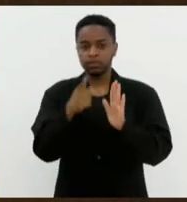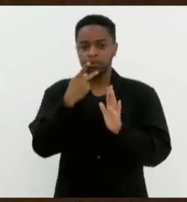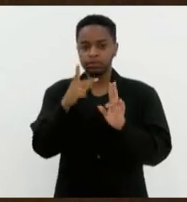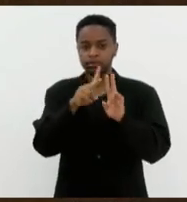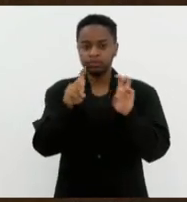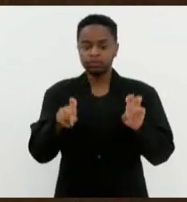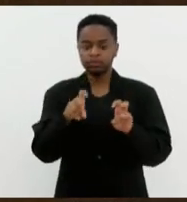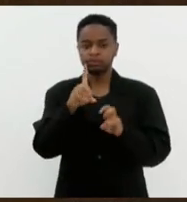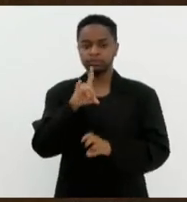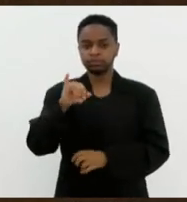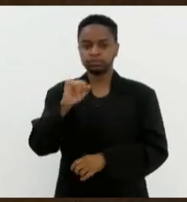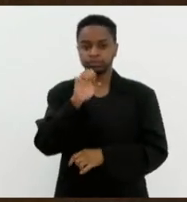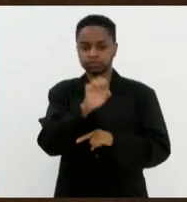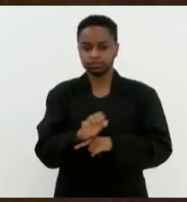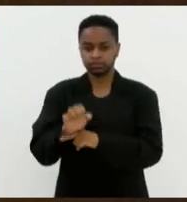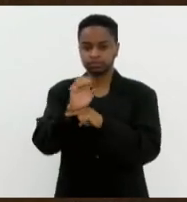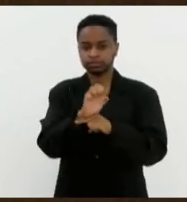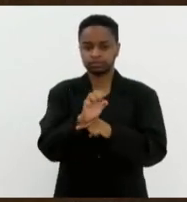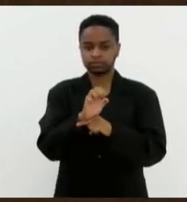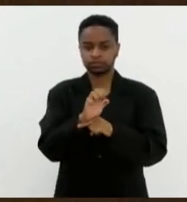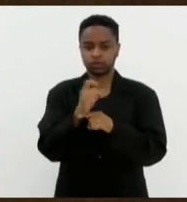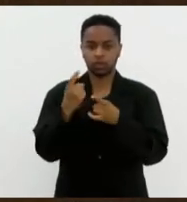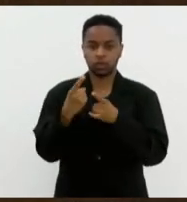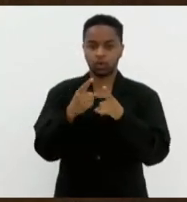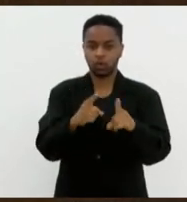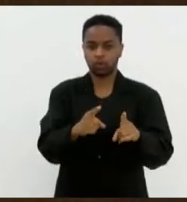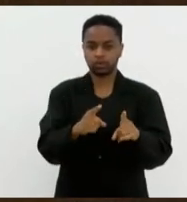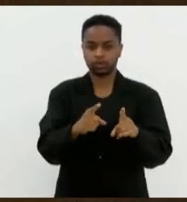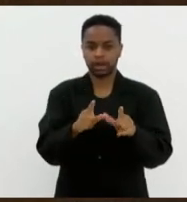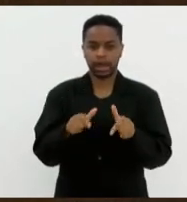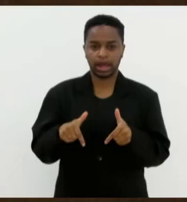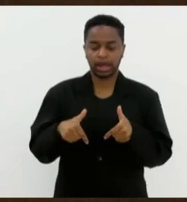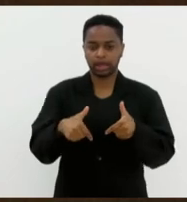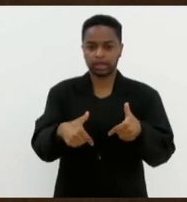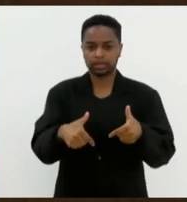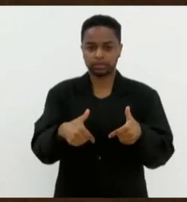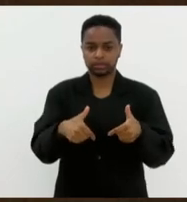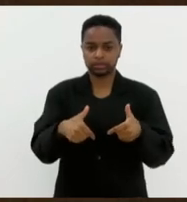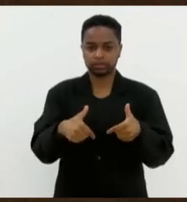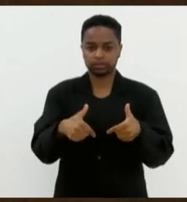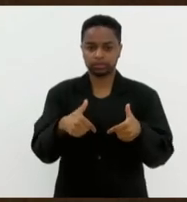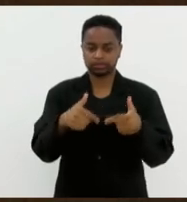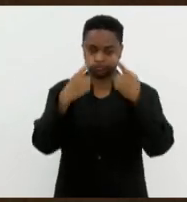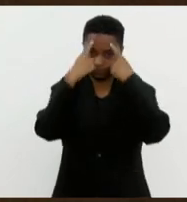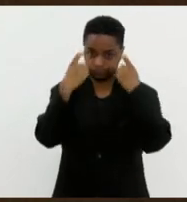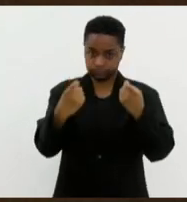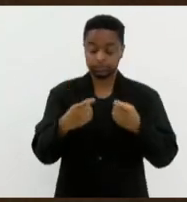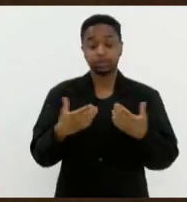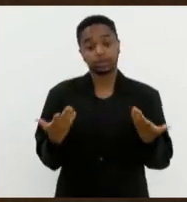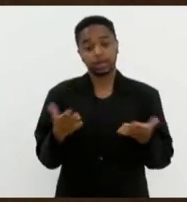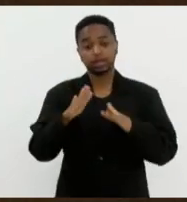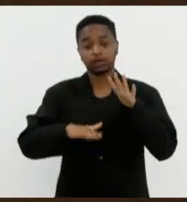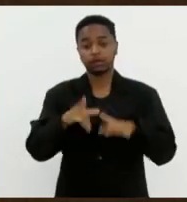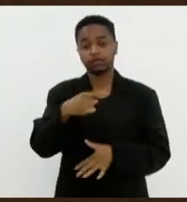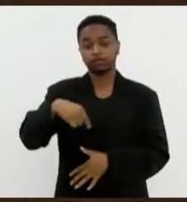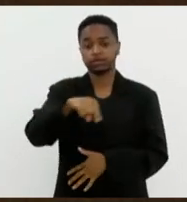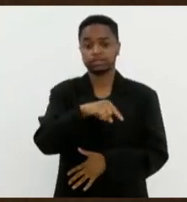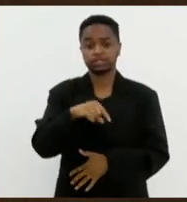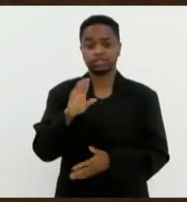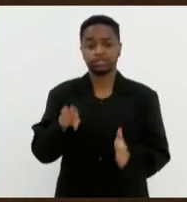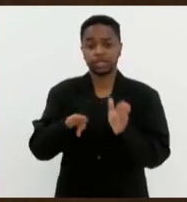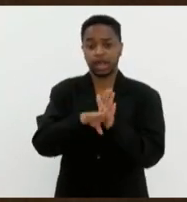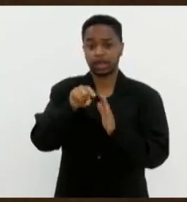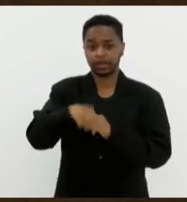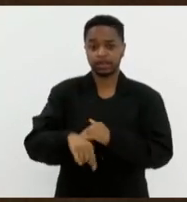Dia Estadual do Combate ao Terrorismo. É, para alguns que talvez venham a esse plenário fingir demência